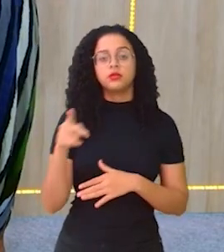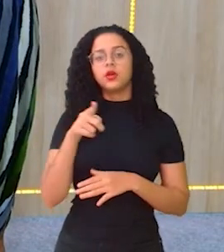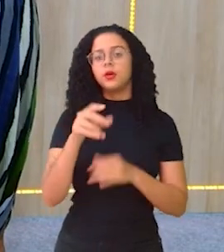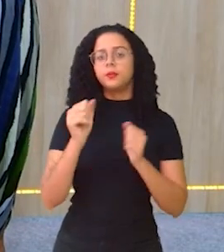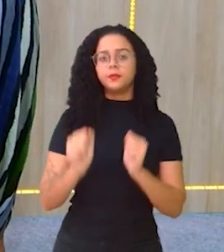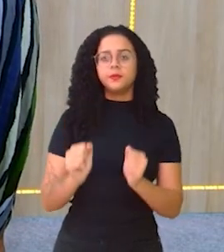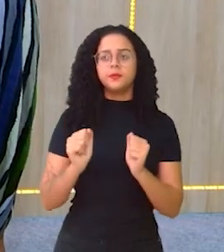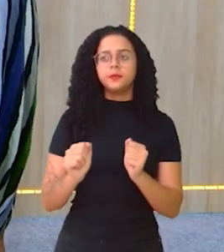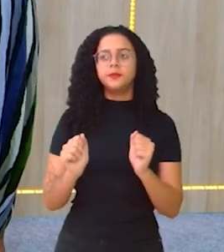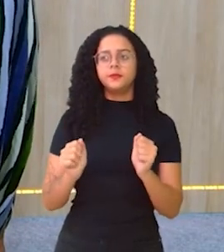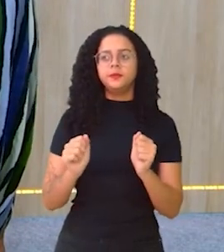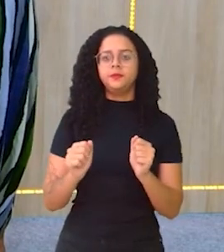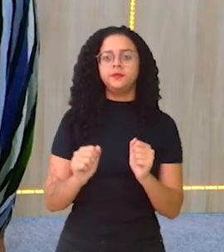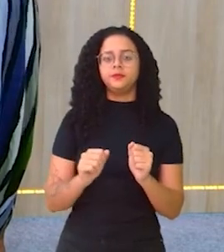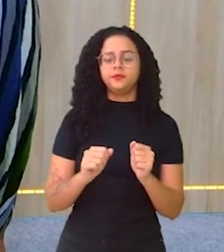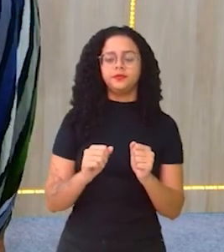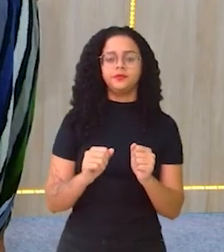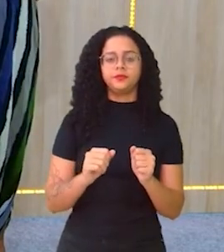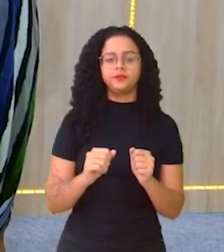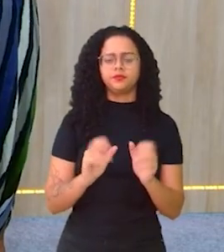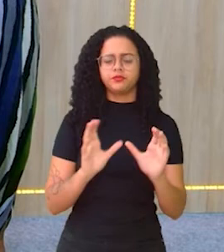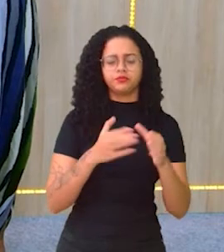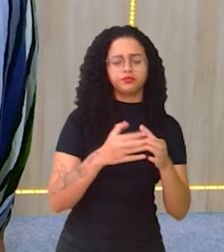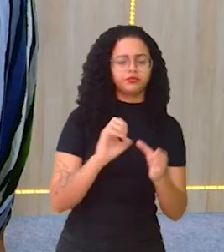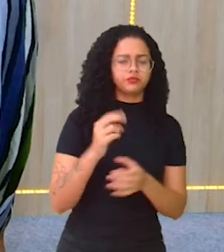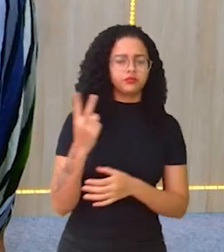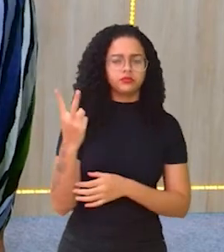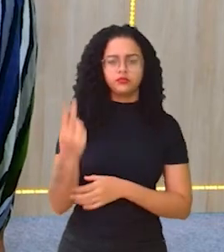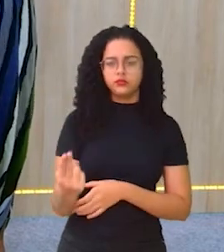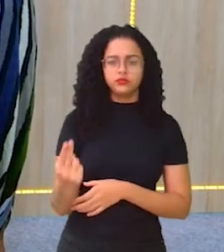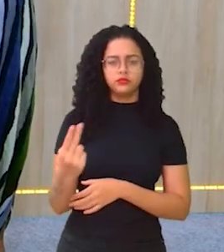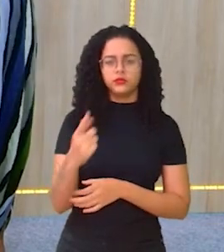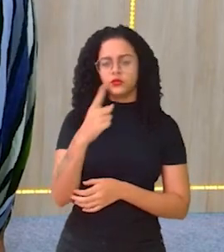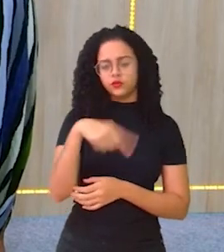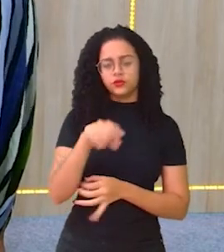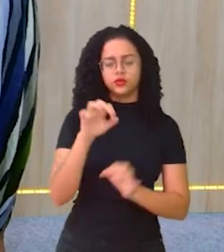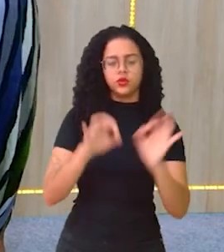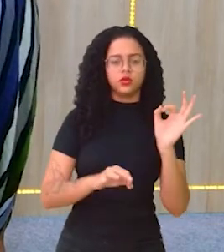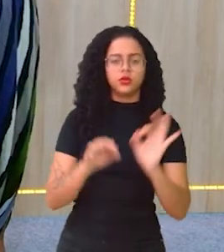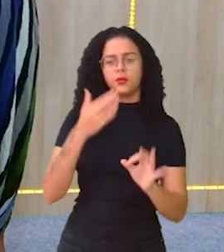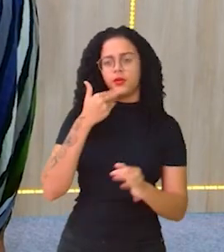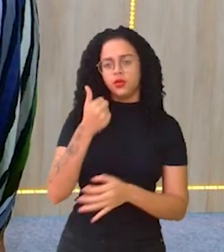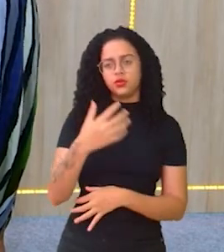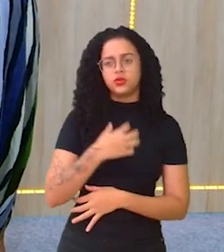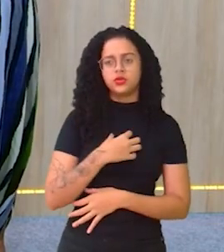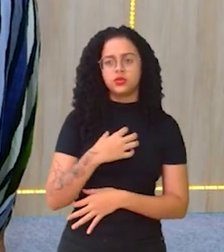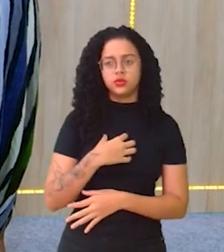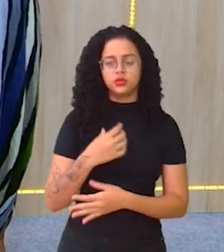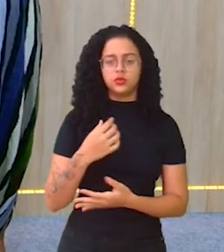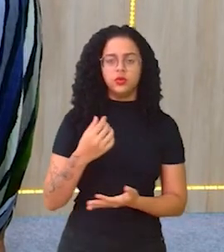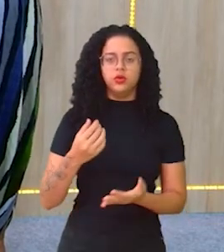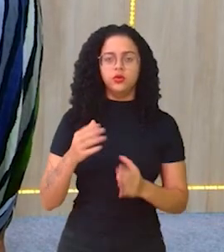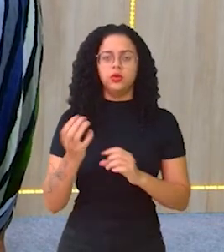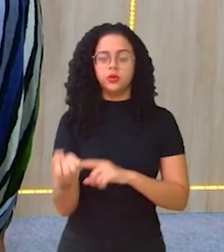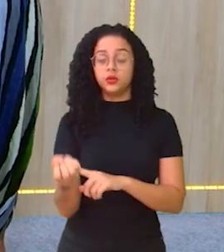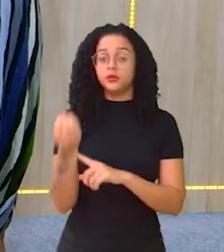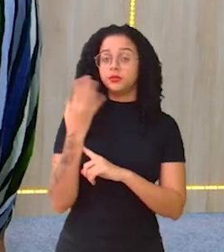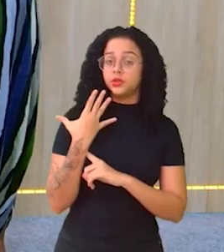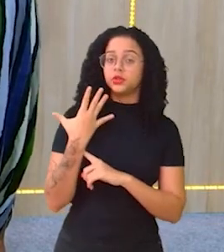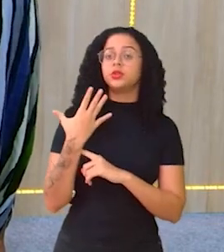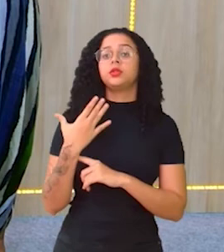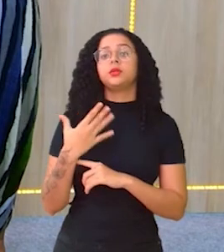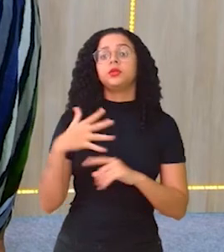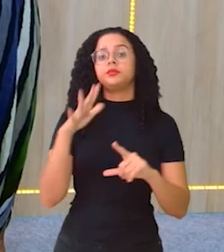fazer um por grupo ou duplo, enfim, vocês se organizam aí da melhor forma possível, tá? E manda pra gente na